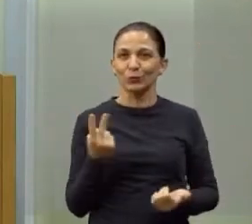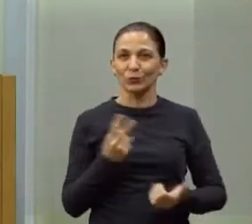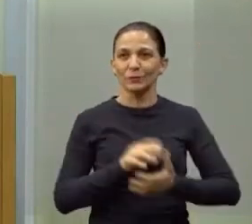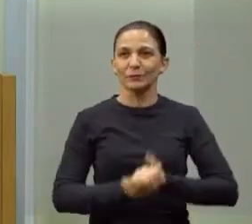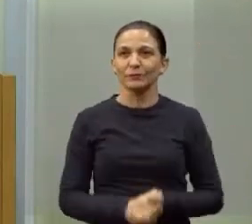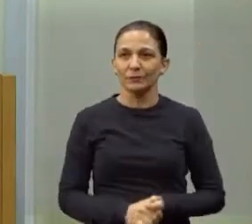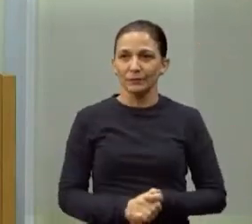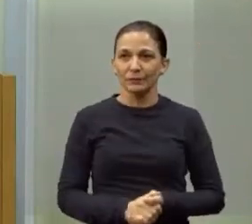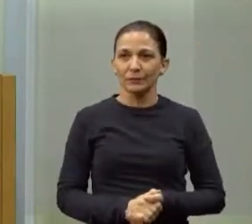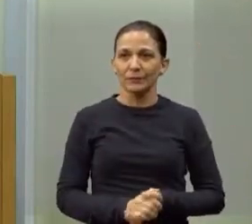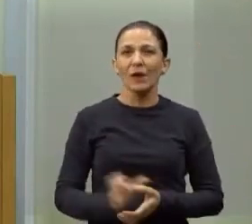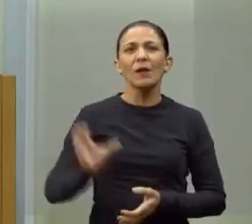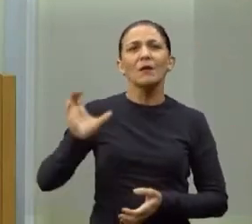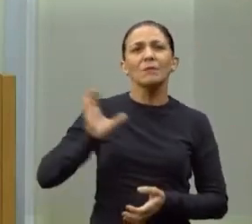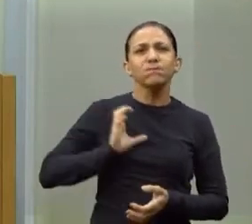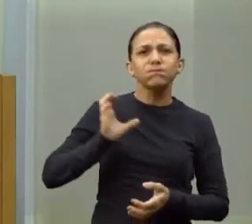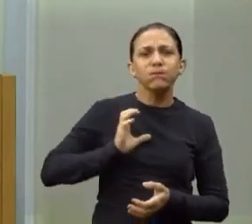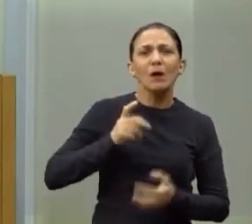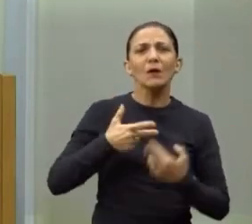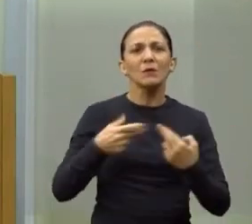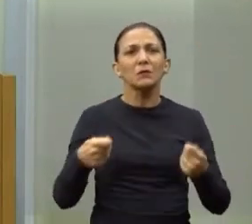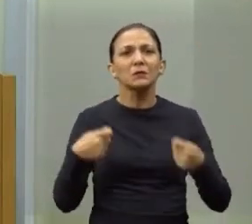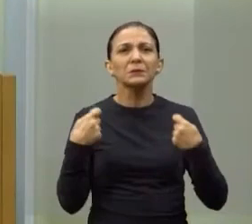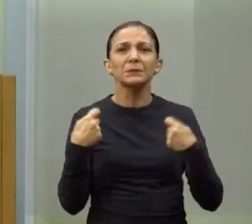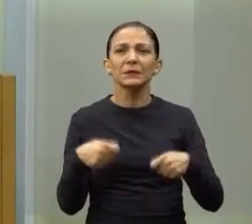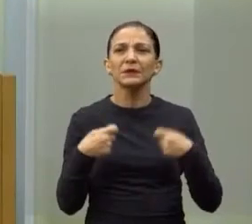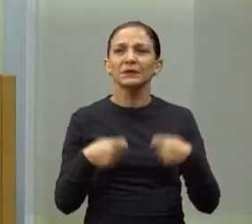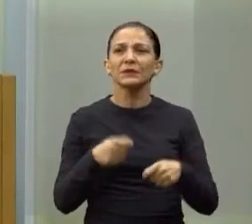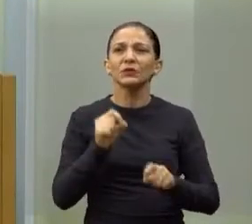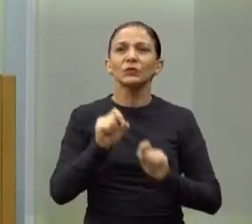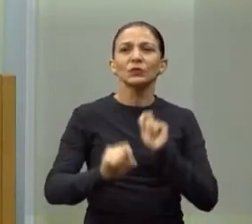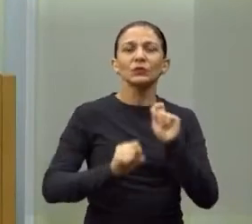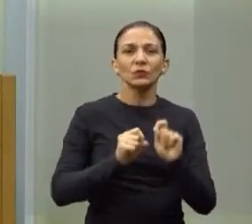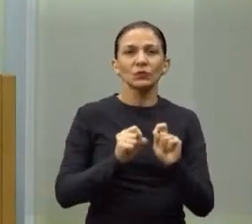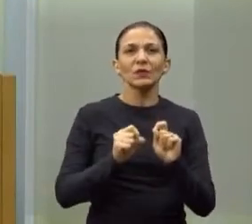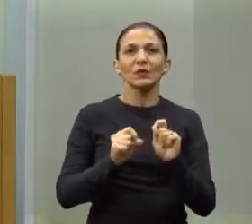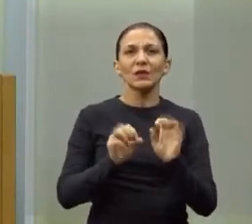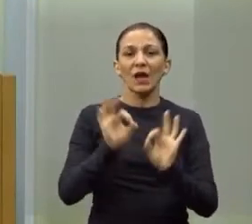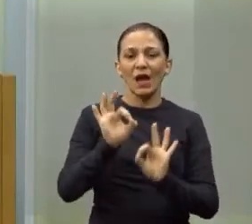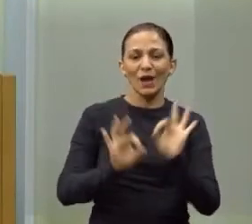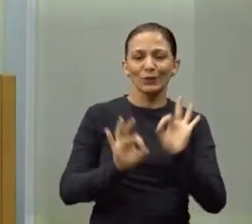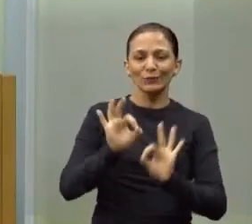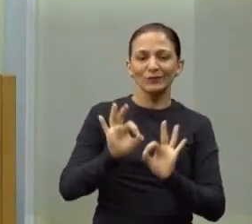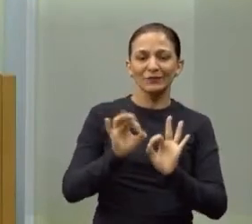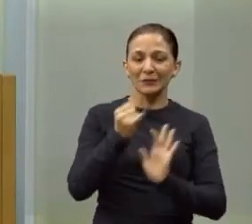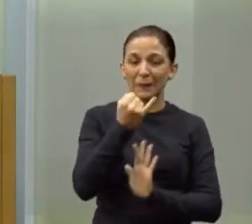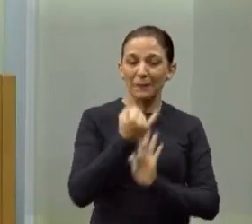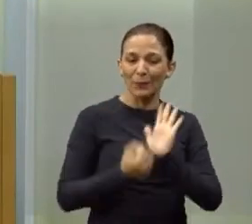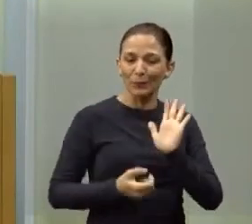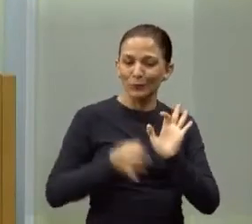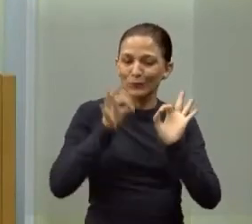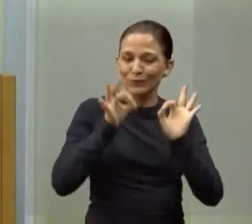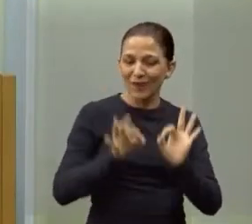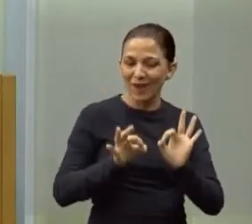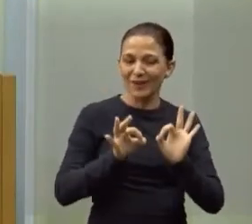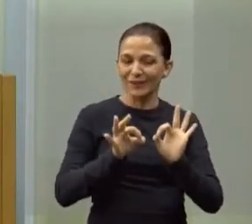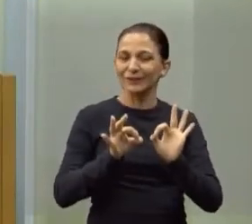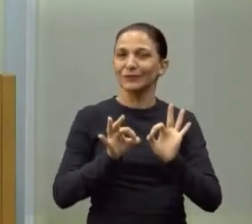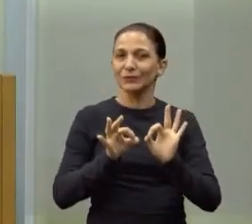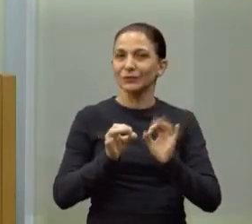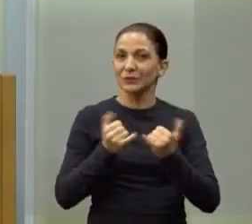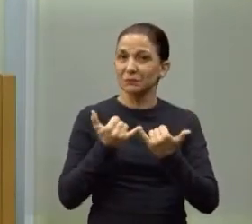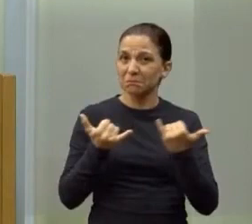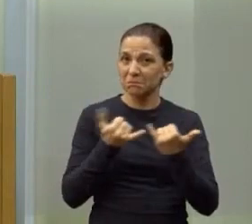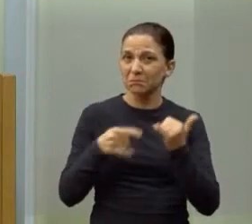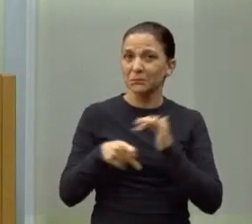que grandes fortunas, viu, vereador Clemente, sejam devidamente taxadas. Vou repetir. É